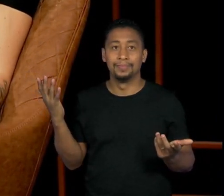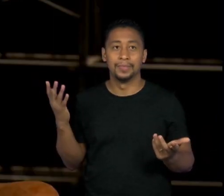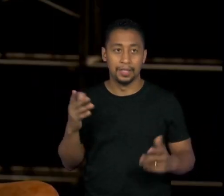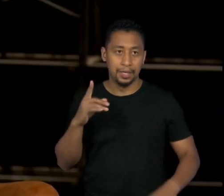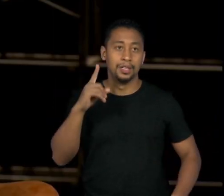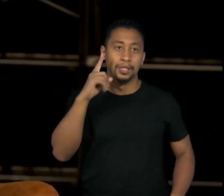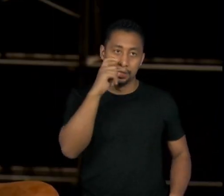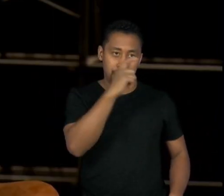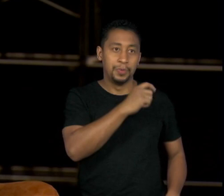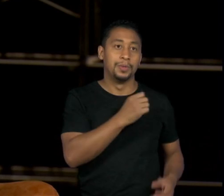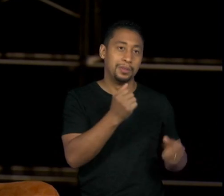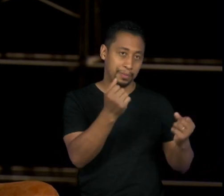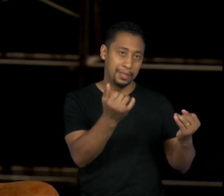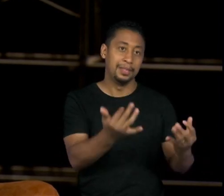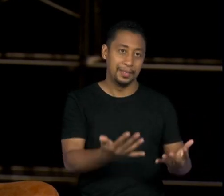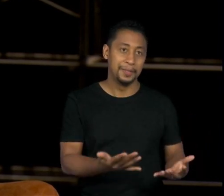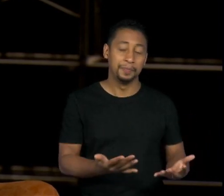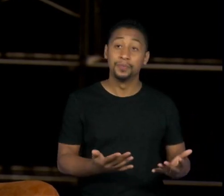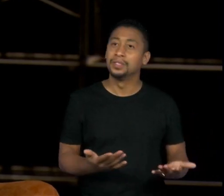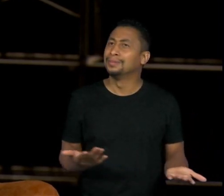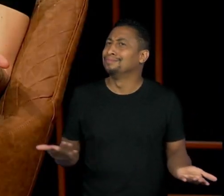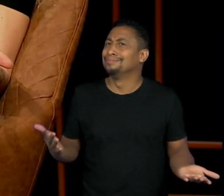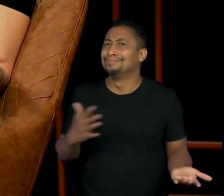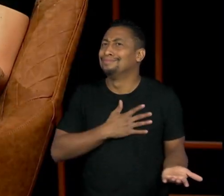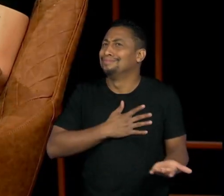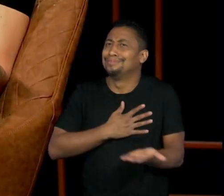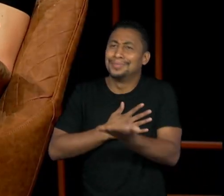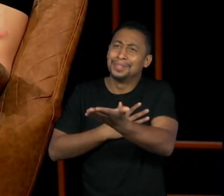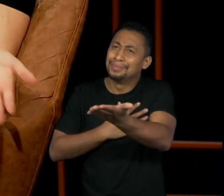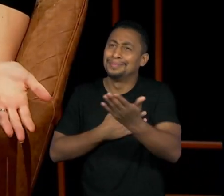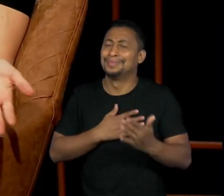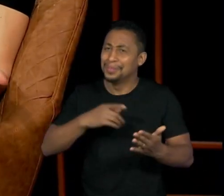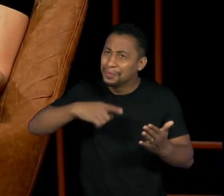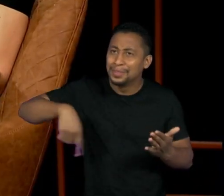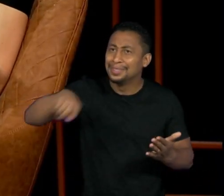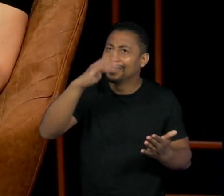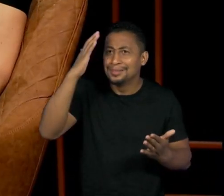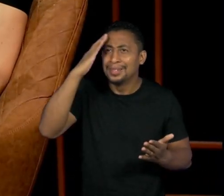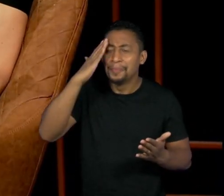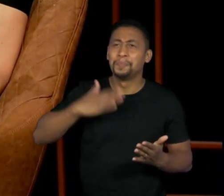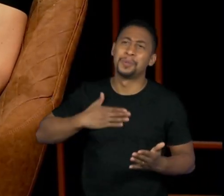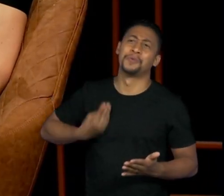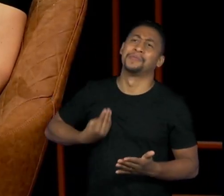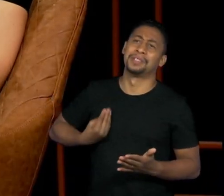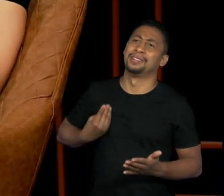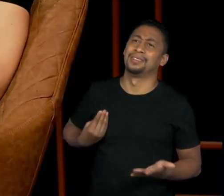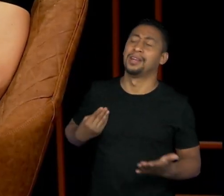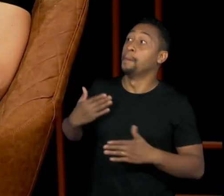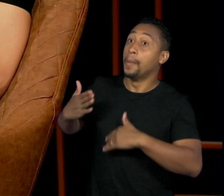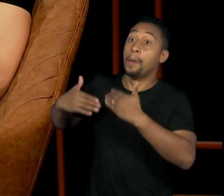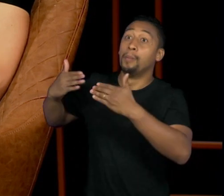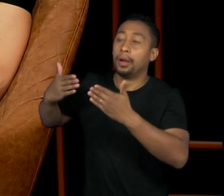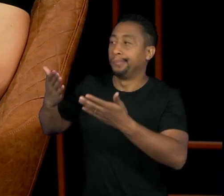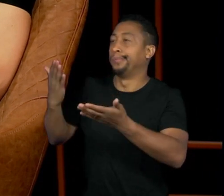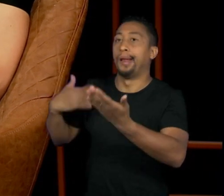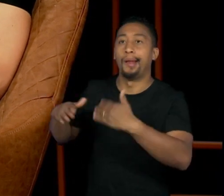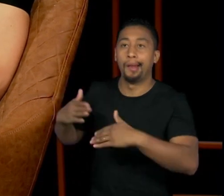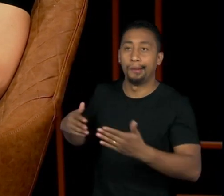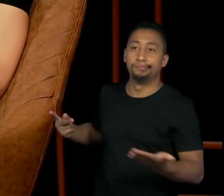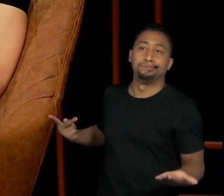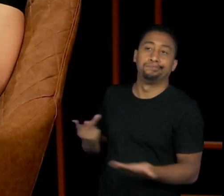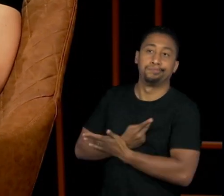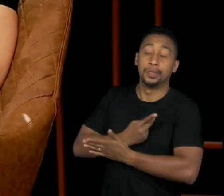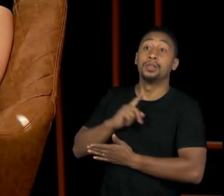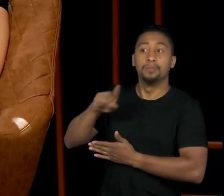Difícil falar do Ney. Porra, vocês estão vendo a minha história de onde eu saí, onde eu vivi, de onde eu vim. Você ter um amigo como esse ser humano,